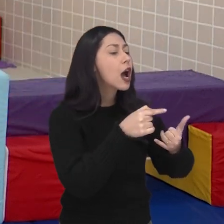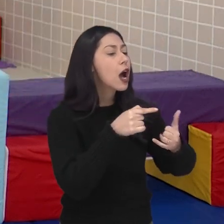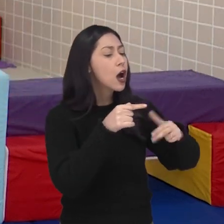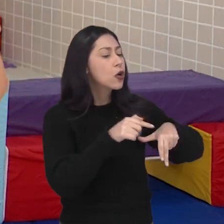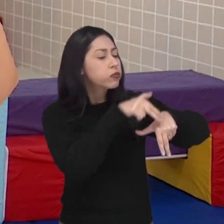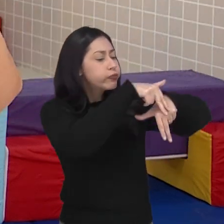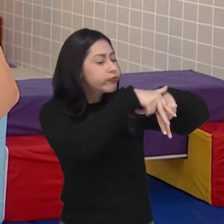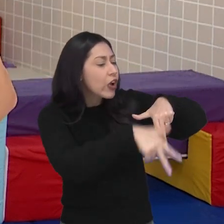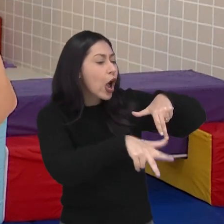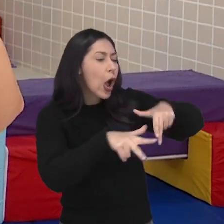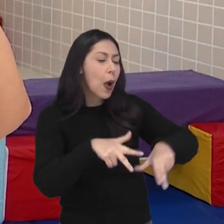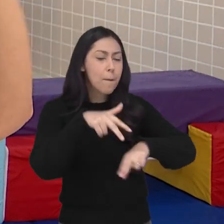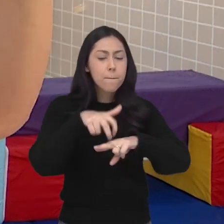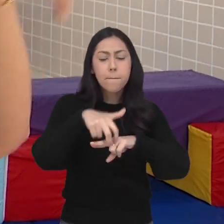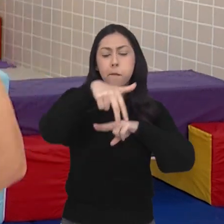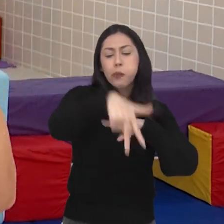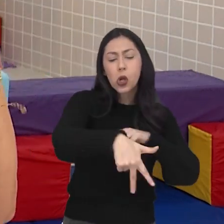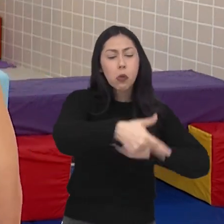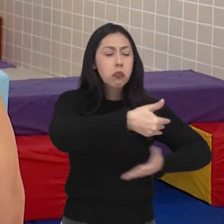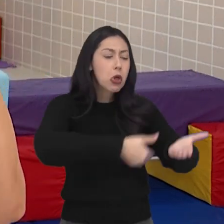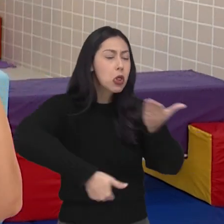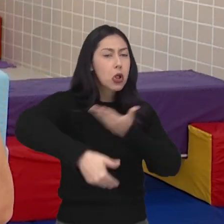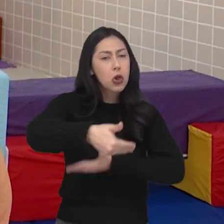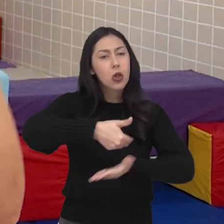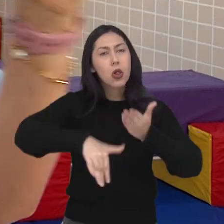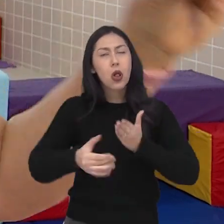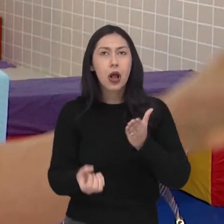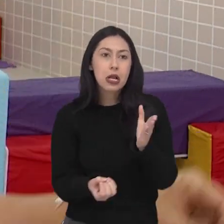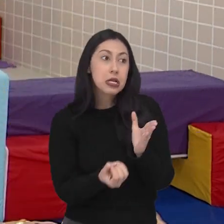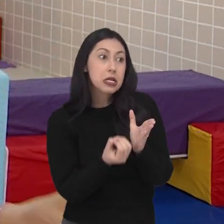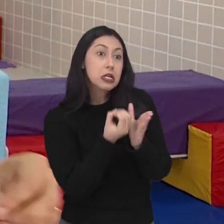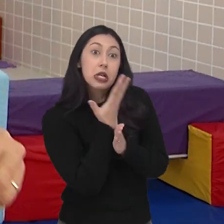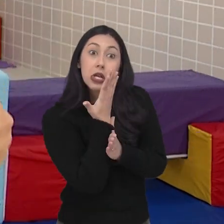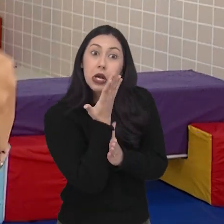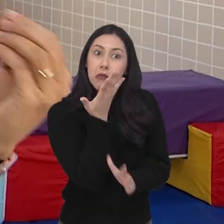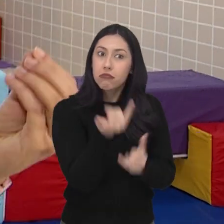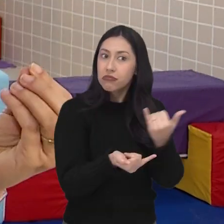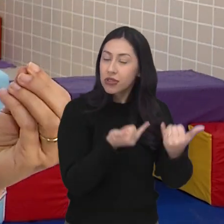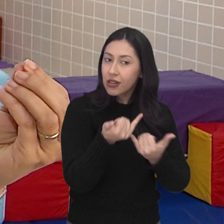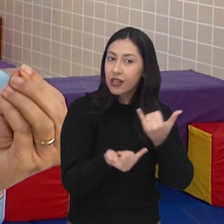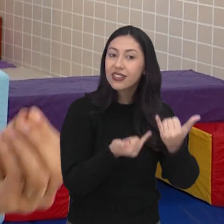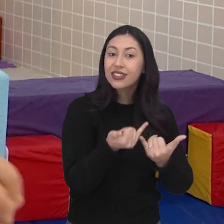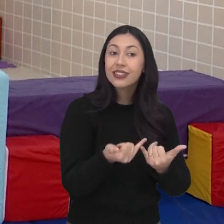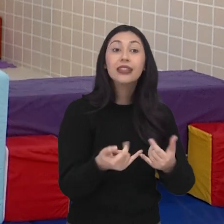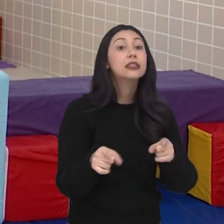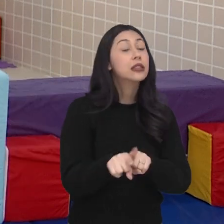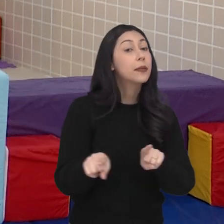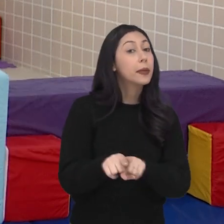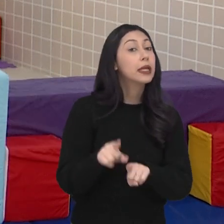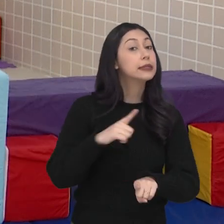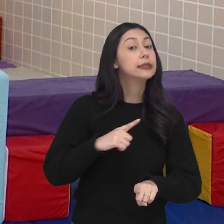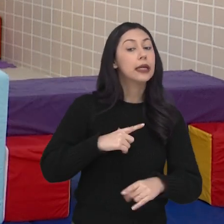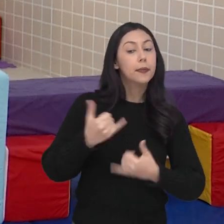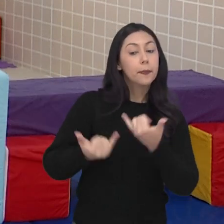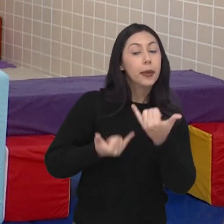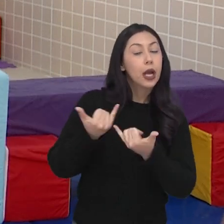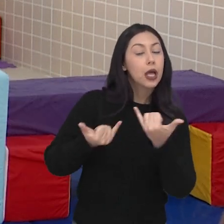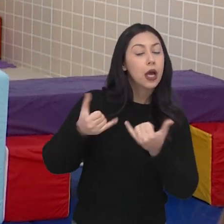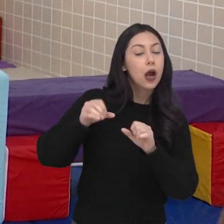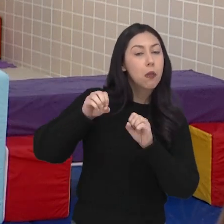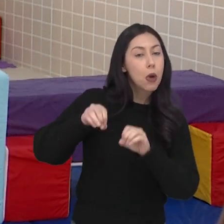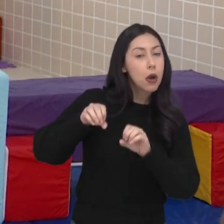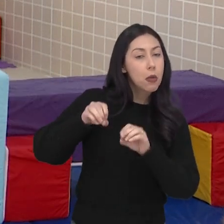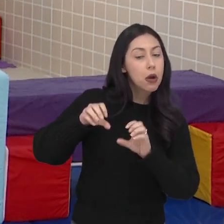parque, no que eles pulam, eles sobem, eles interagem com os amigos, eles criam as próprias brincadeiras. E temos o brincar